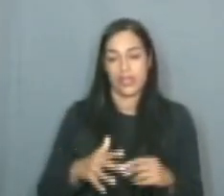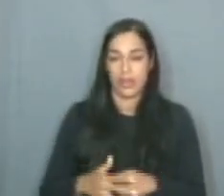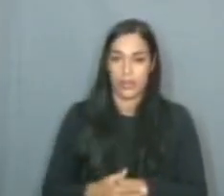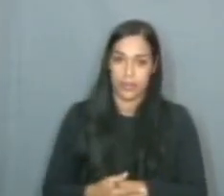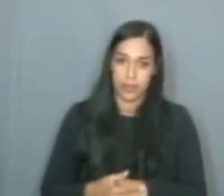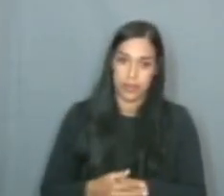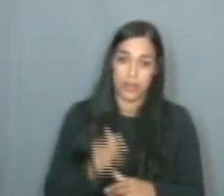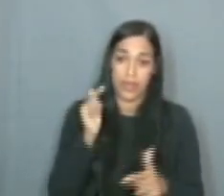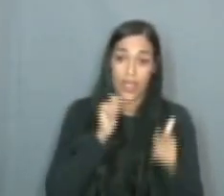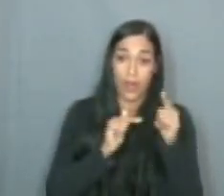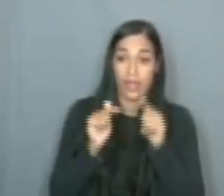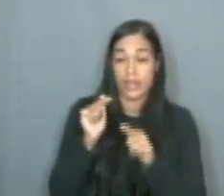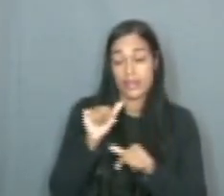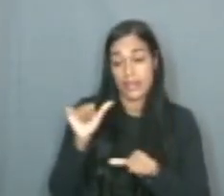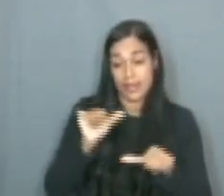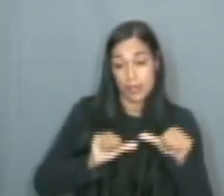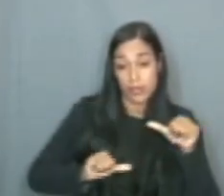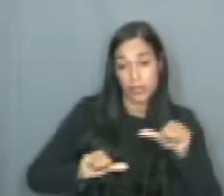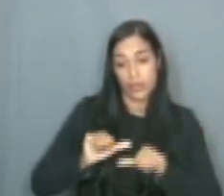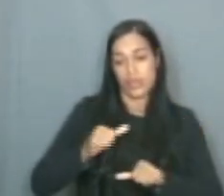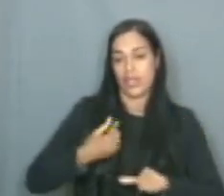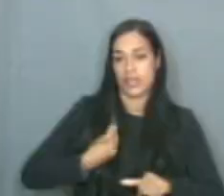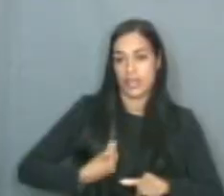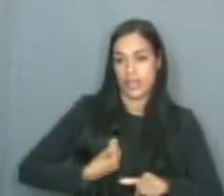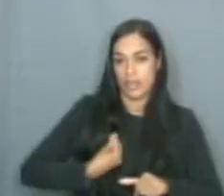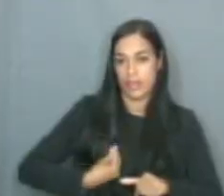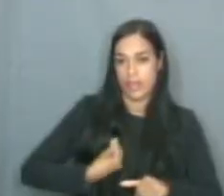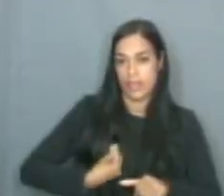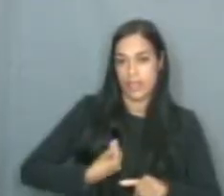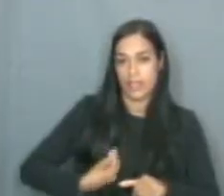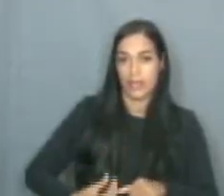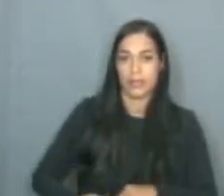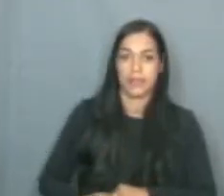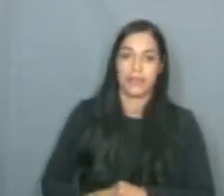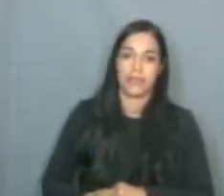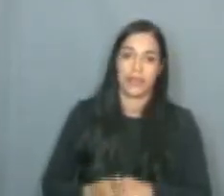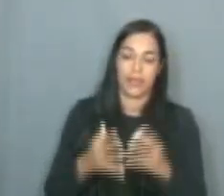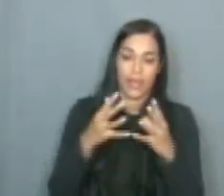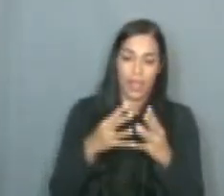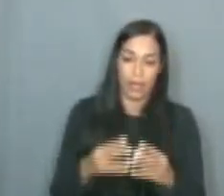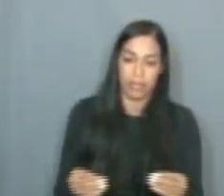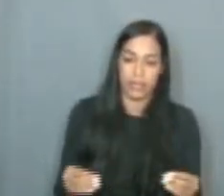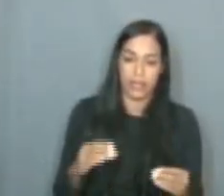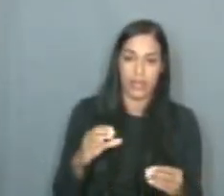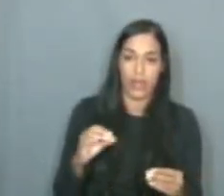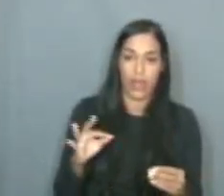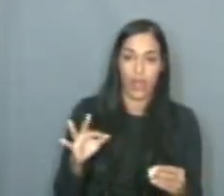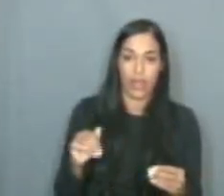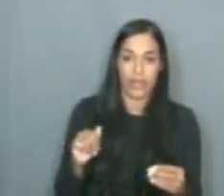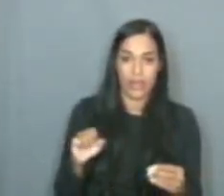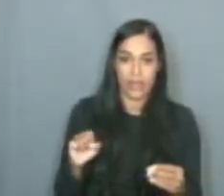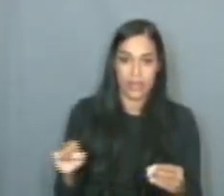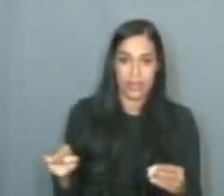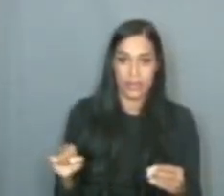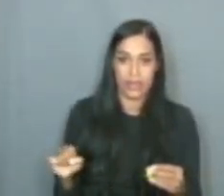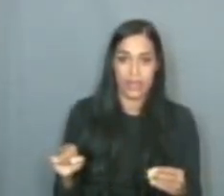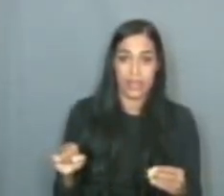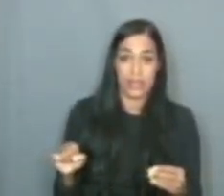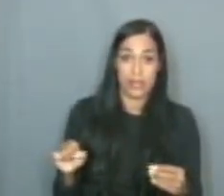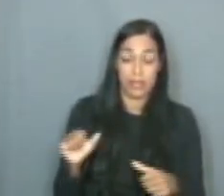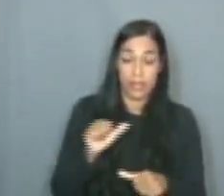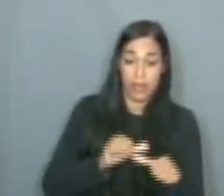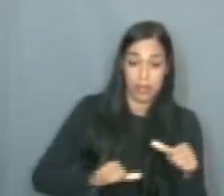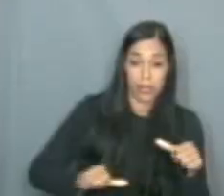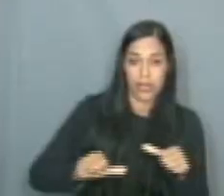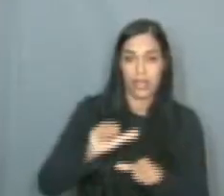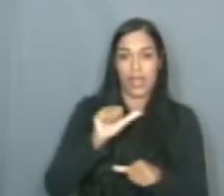De alcançar essa mudança de vida do que ajuda. Esse é o ponto. De novo, você quer acabar com todas as cotas? Não. O que eu falei é, se a gente puder